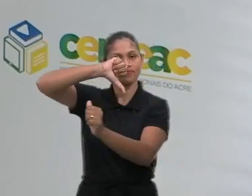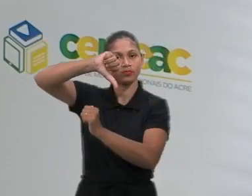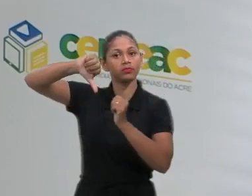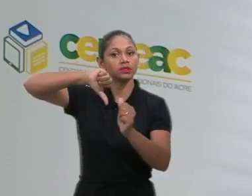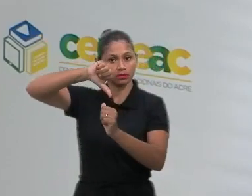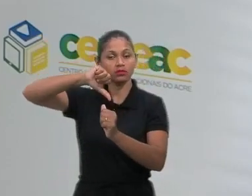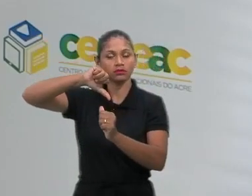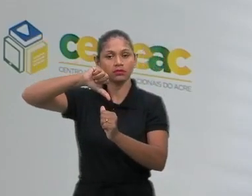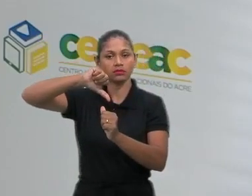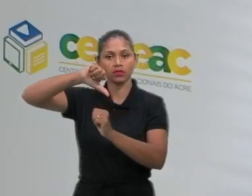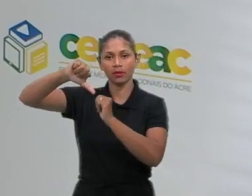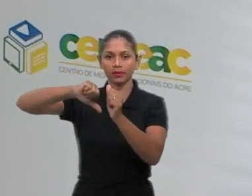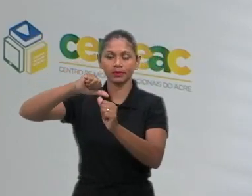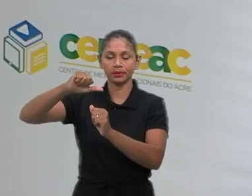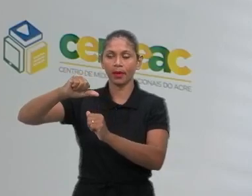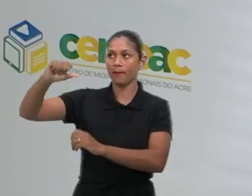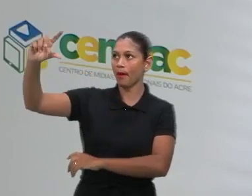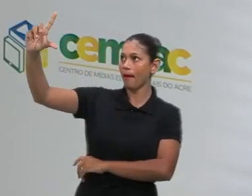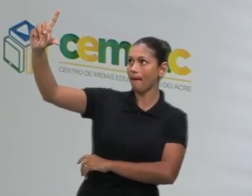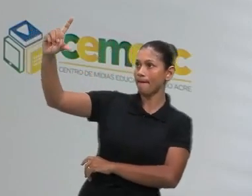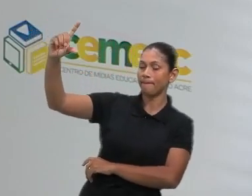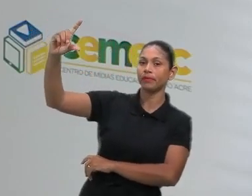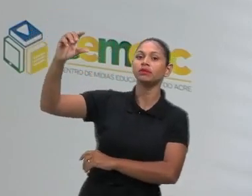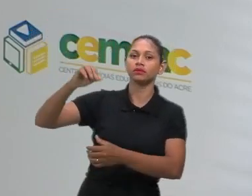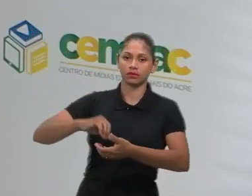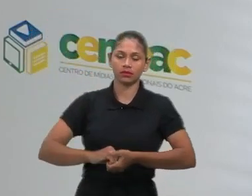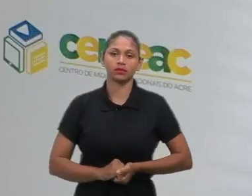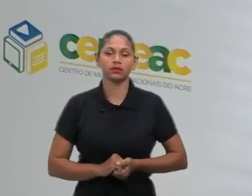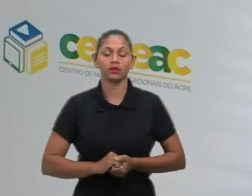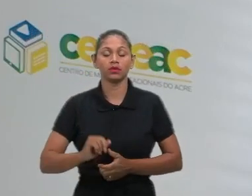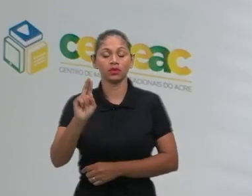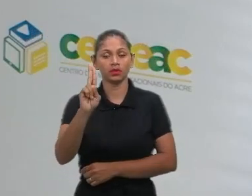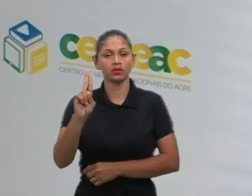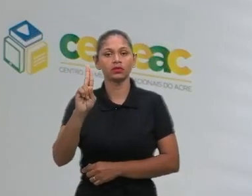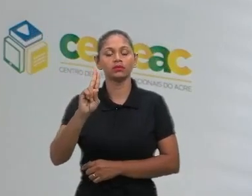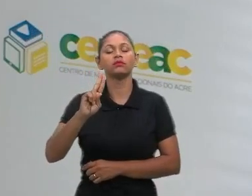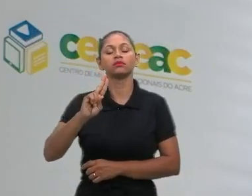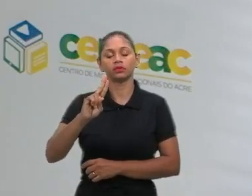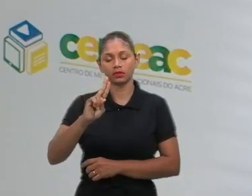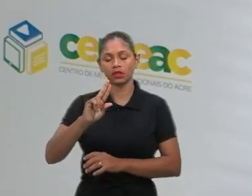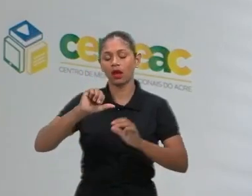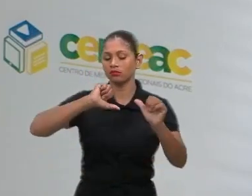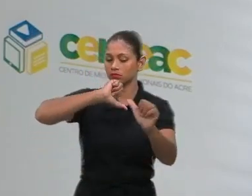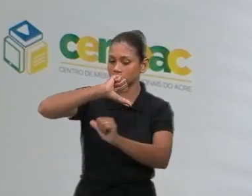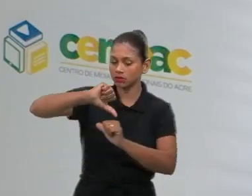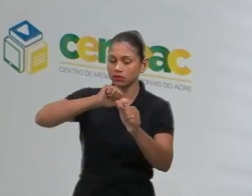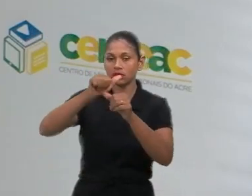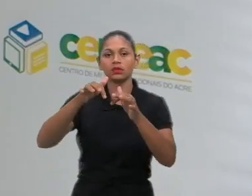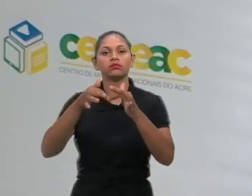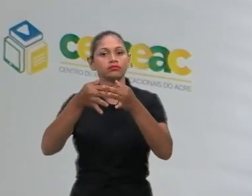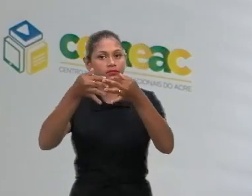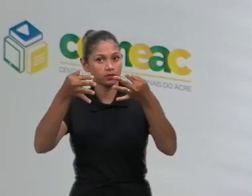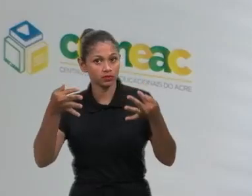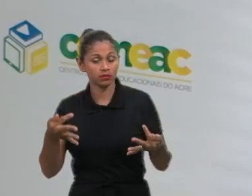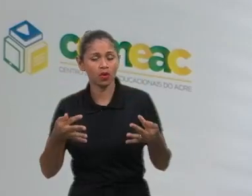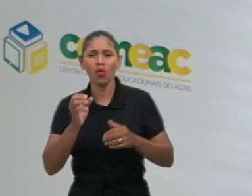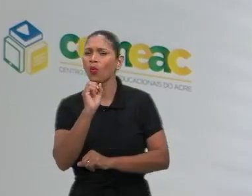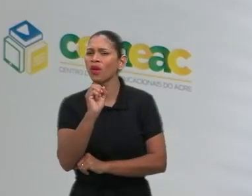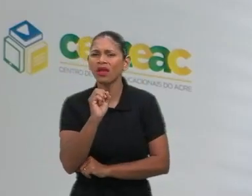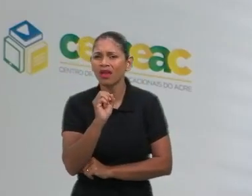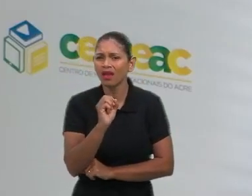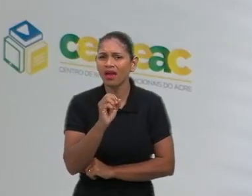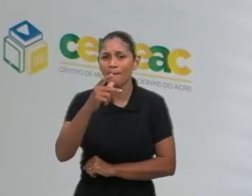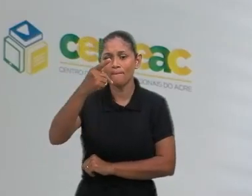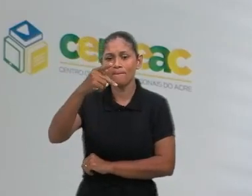você e assim por diante. Quando você fizer isso, a gente utiliza permutação simples. E o que é permutar? É multiplicar